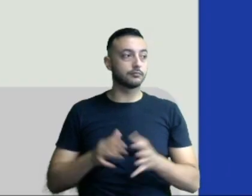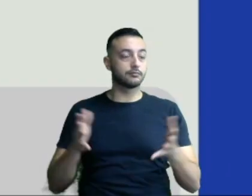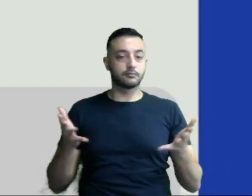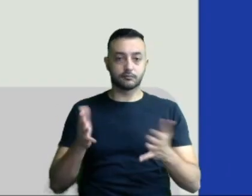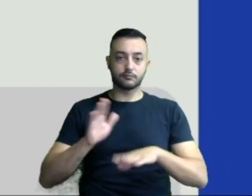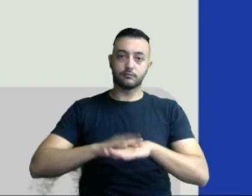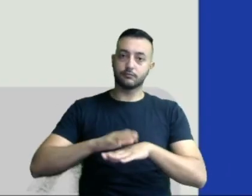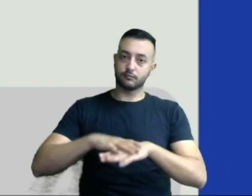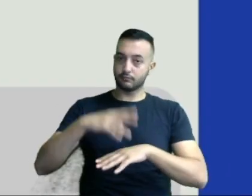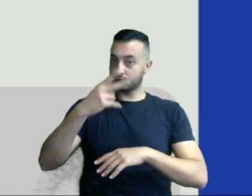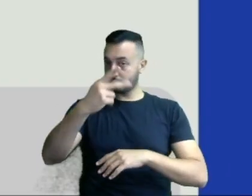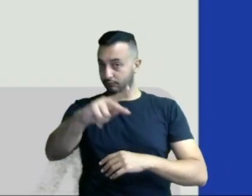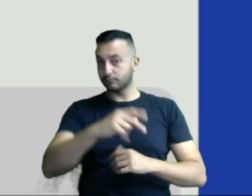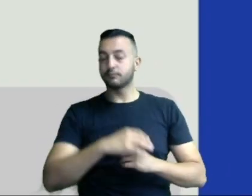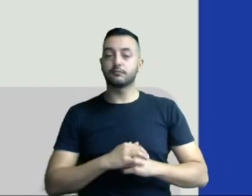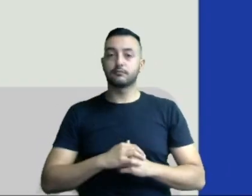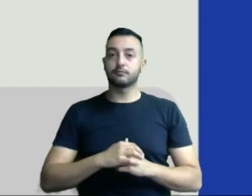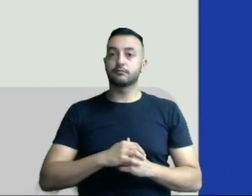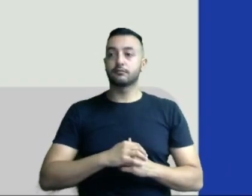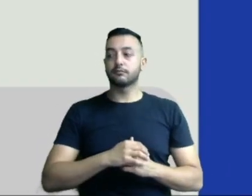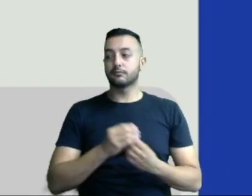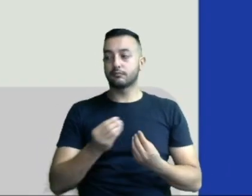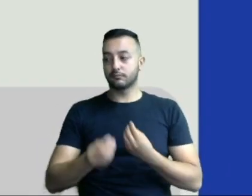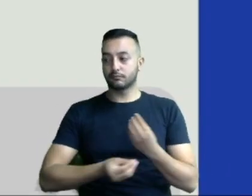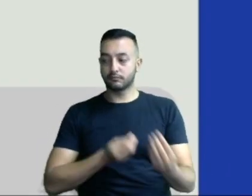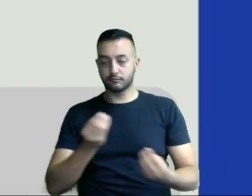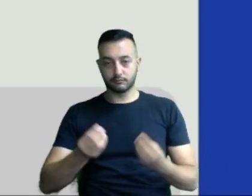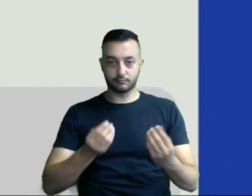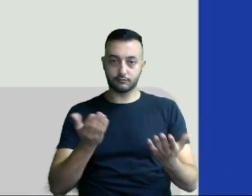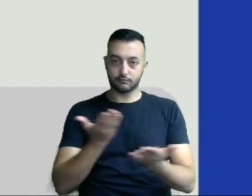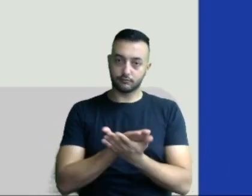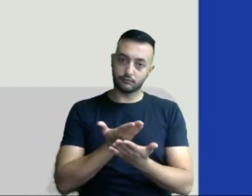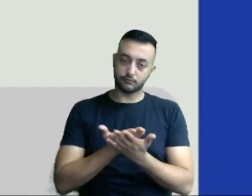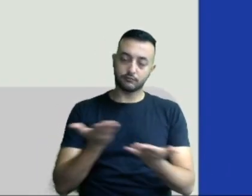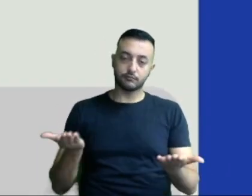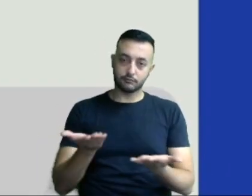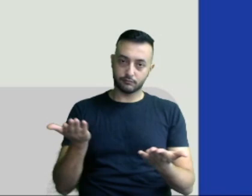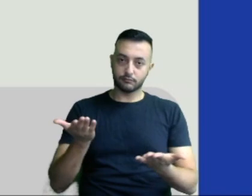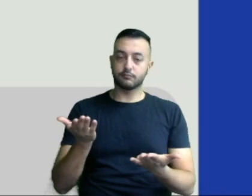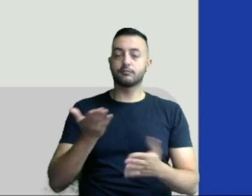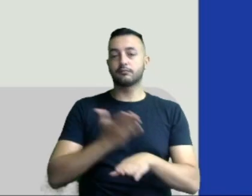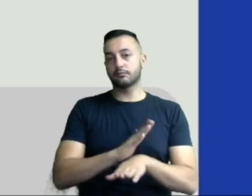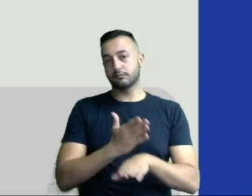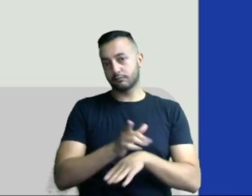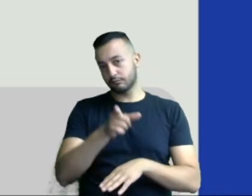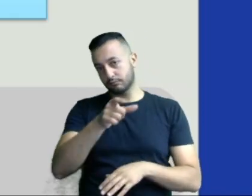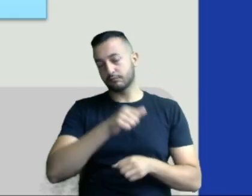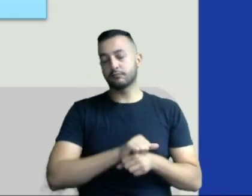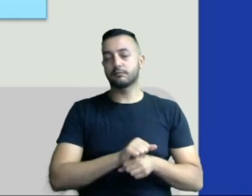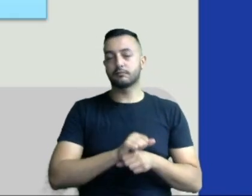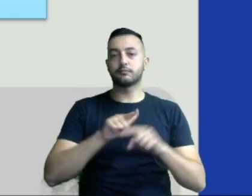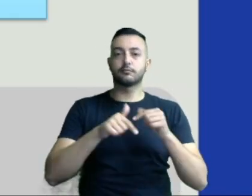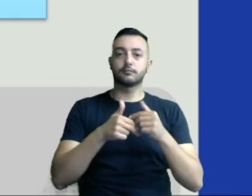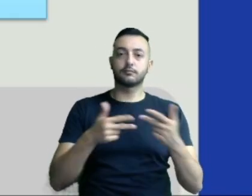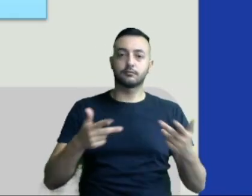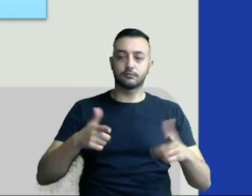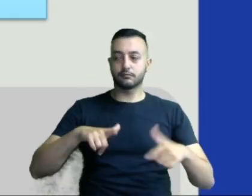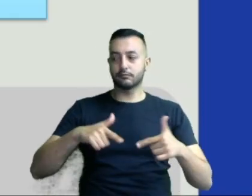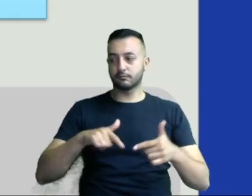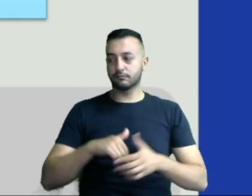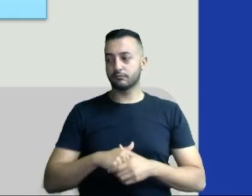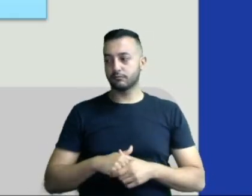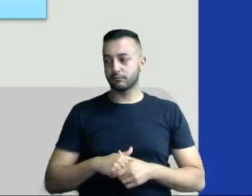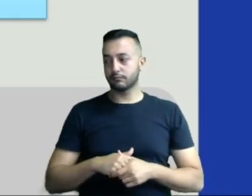Agora é a sua vez. Vamos colocar em prática o que aprendemos na aula de hoje. Pegue seu material e mãos à